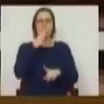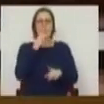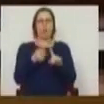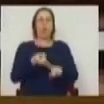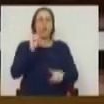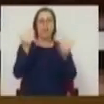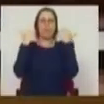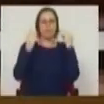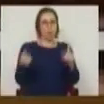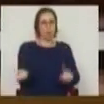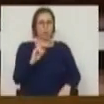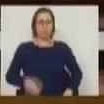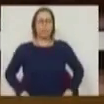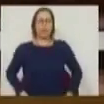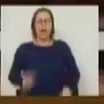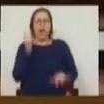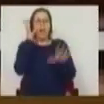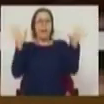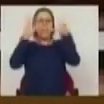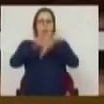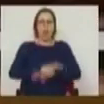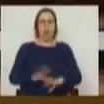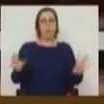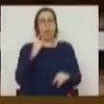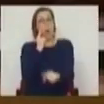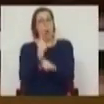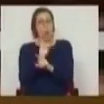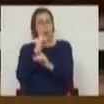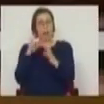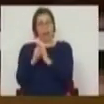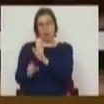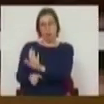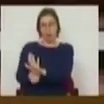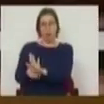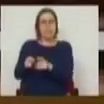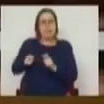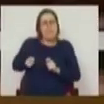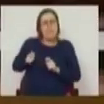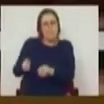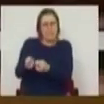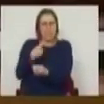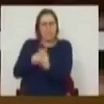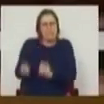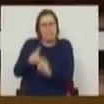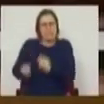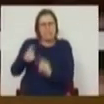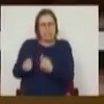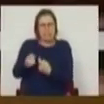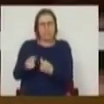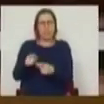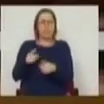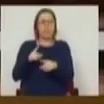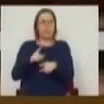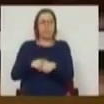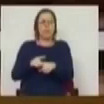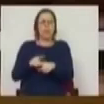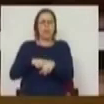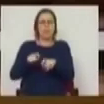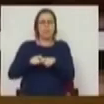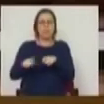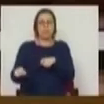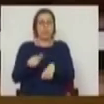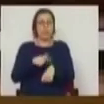era a informação, era a manobra. Ou mantinham a Caixa sobre a pressão de um inquérito durante metade da legislatura. Senhora deputada, a Maria